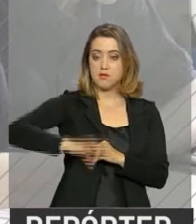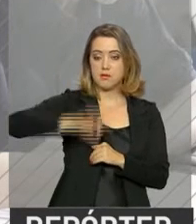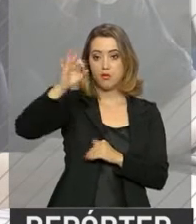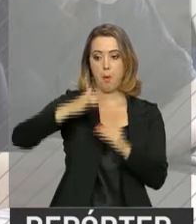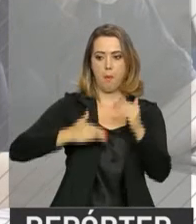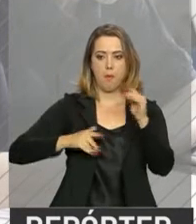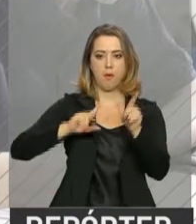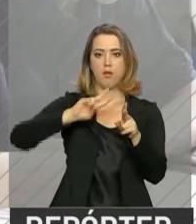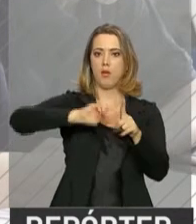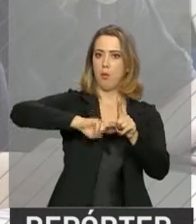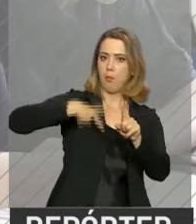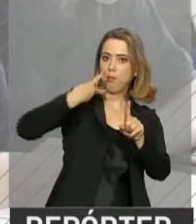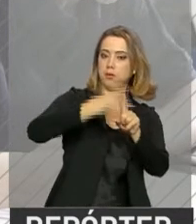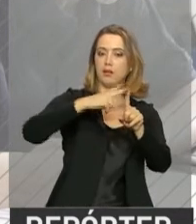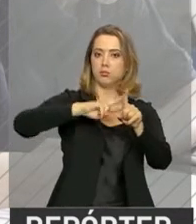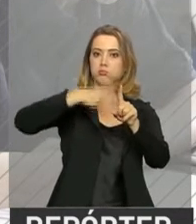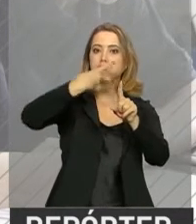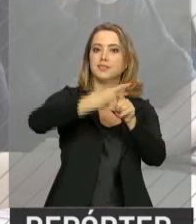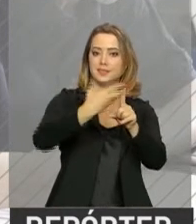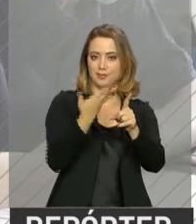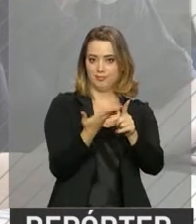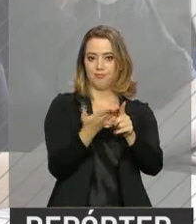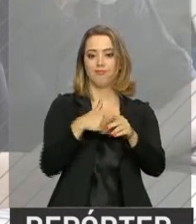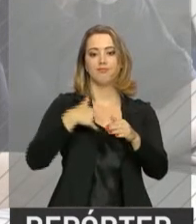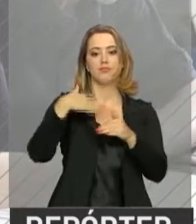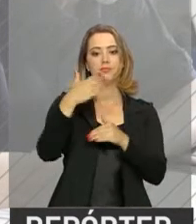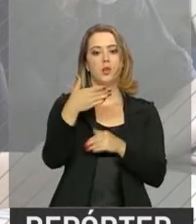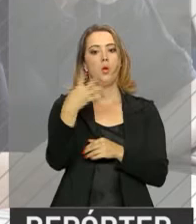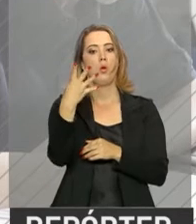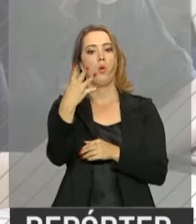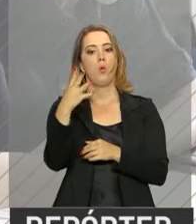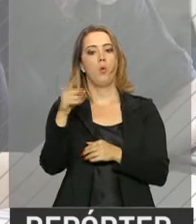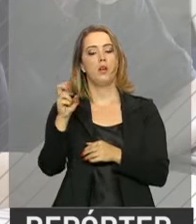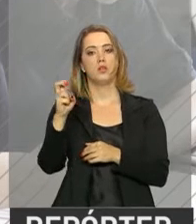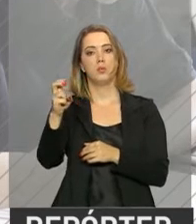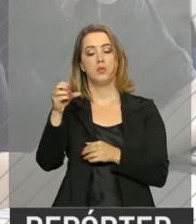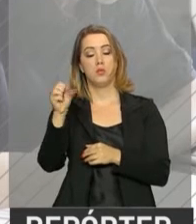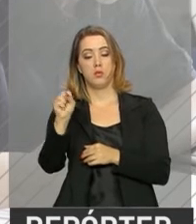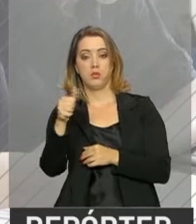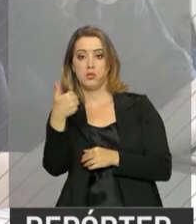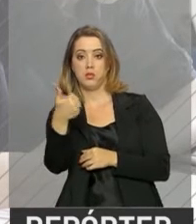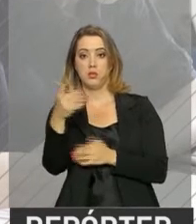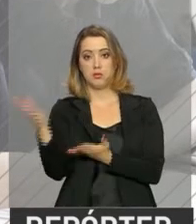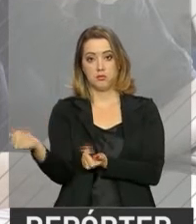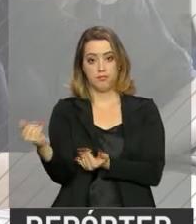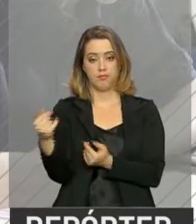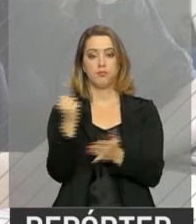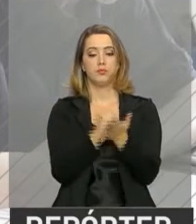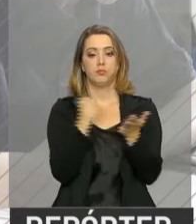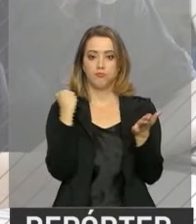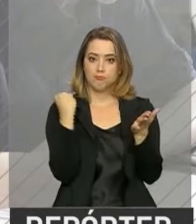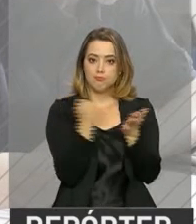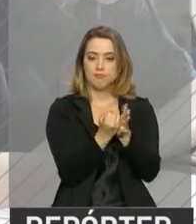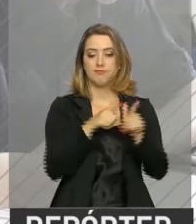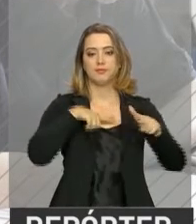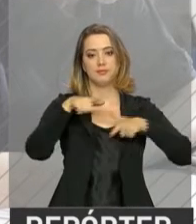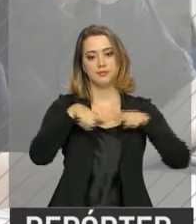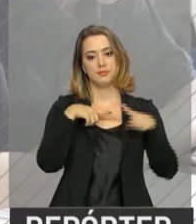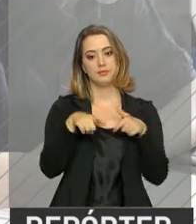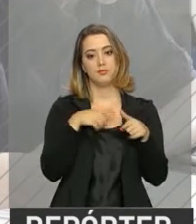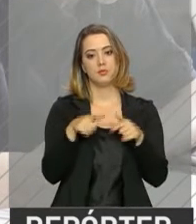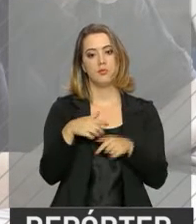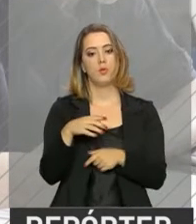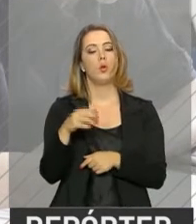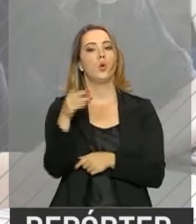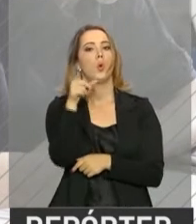empregados o ceará também superou expectativa em 130% com cerca de quatro mil e 500